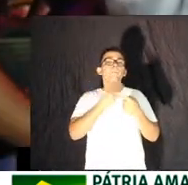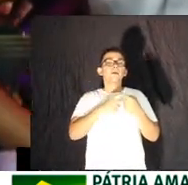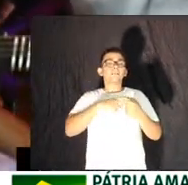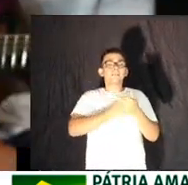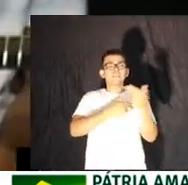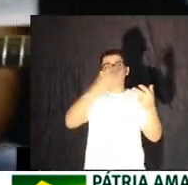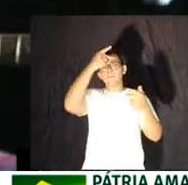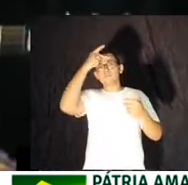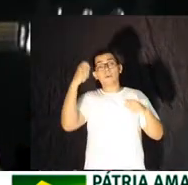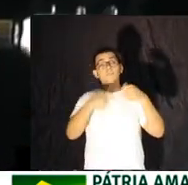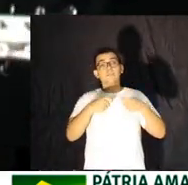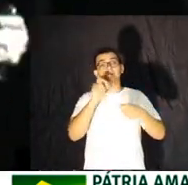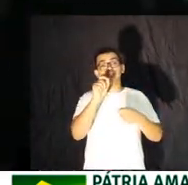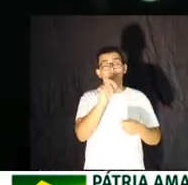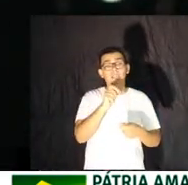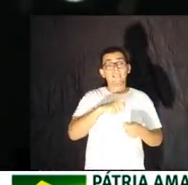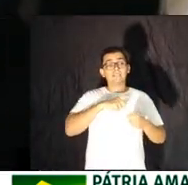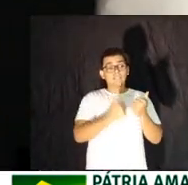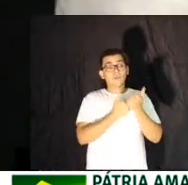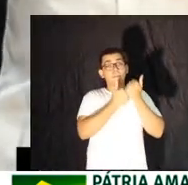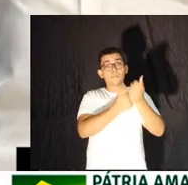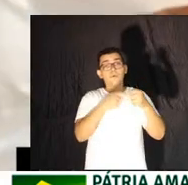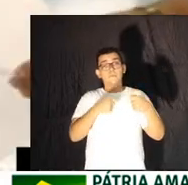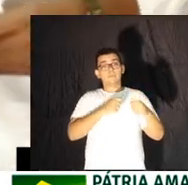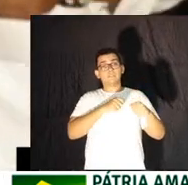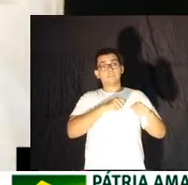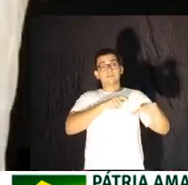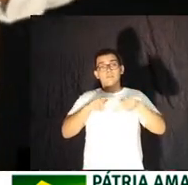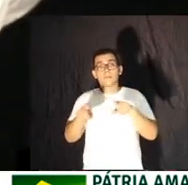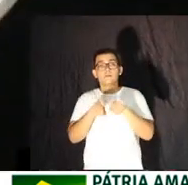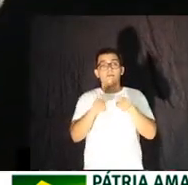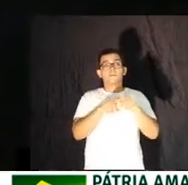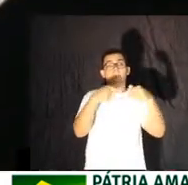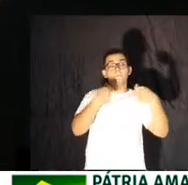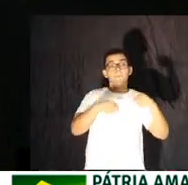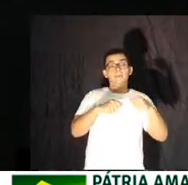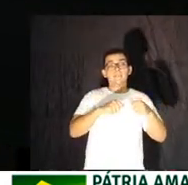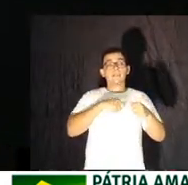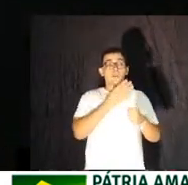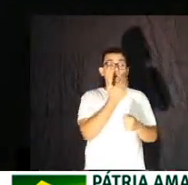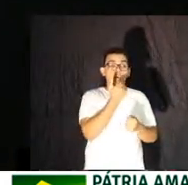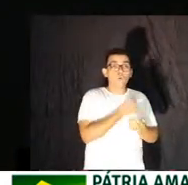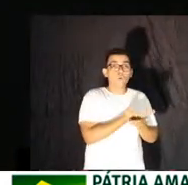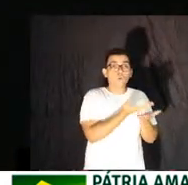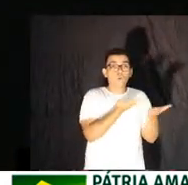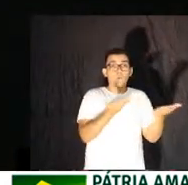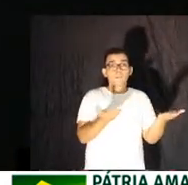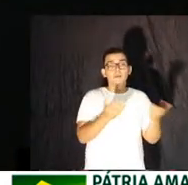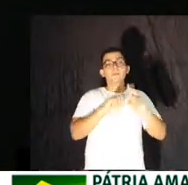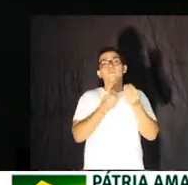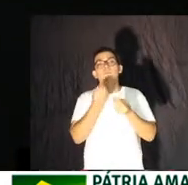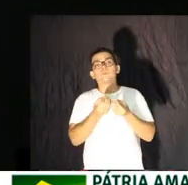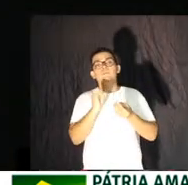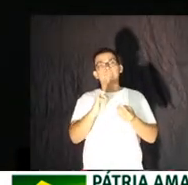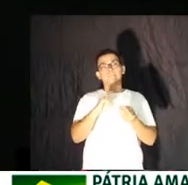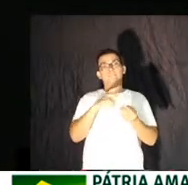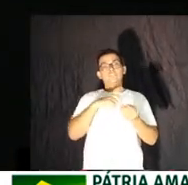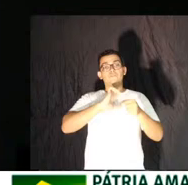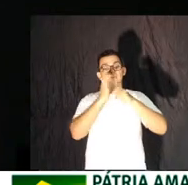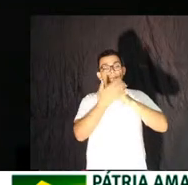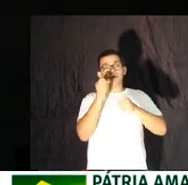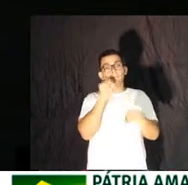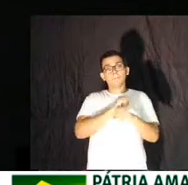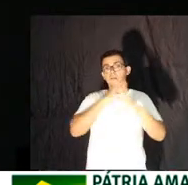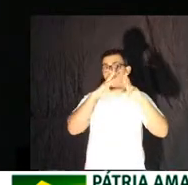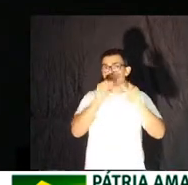precisam exatamente trabalhar, precisam colocar o sustento dentro de casa, e nada melhor do que poder voltar o show,